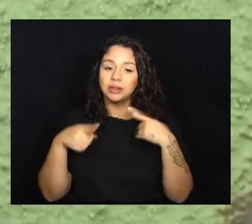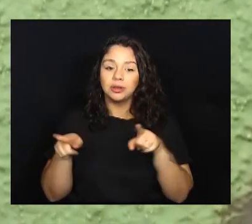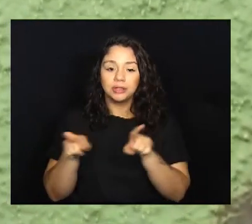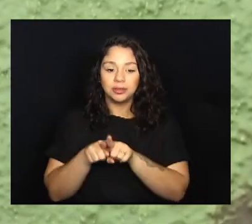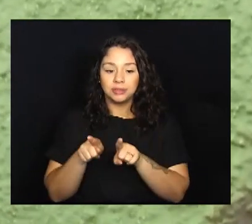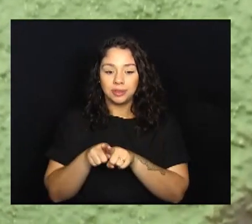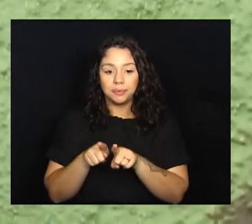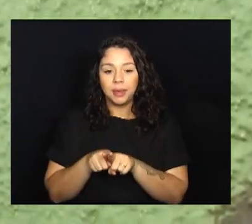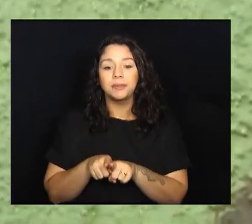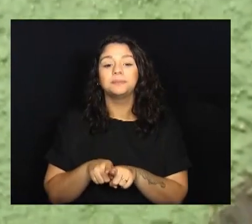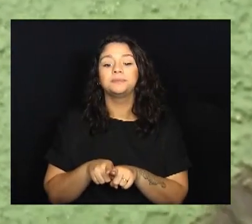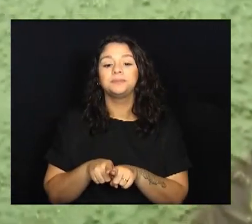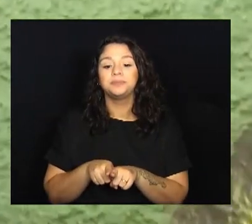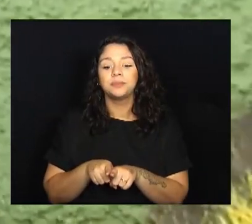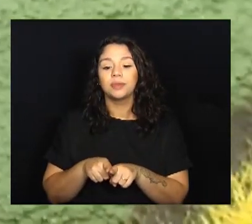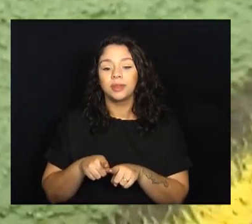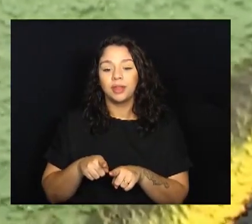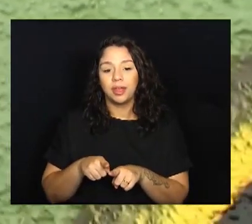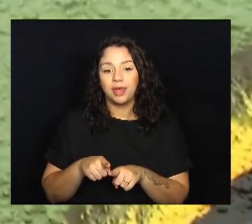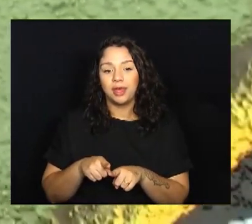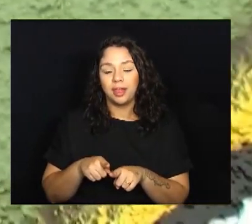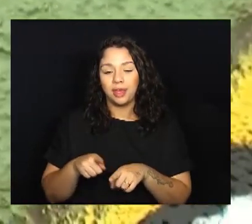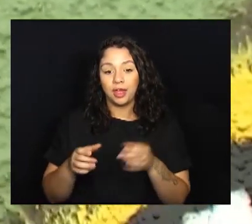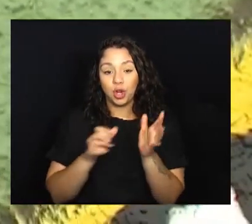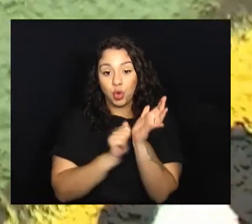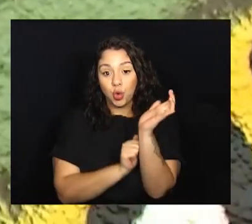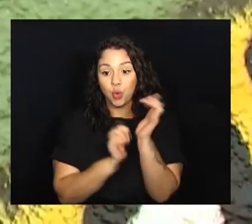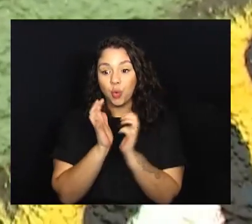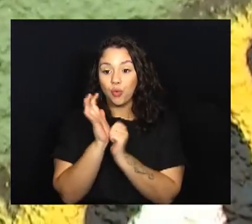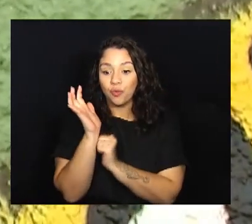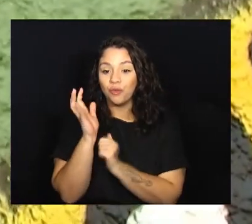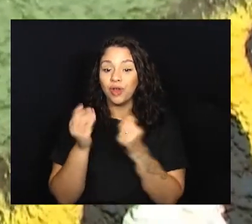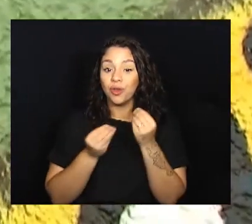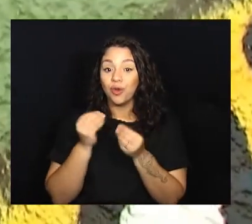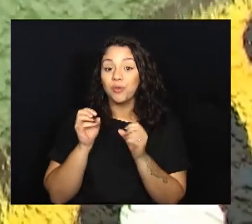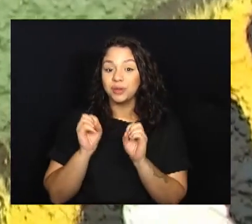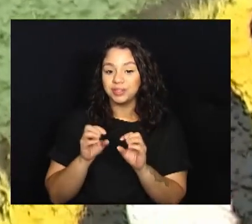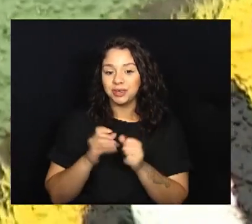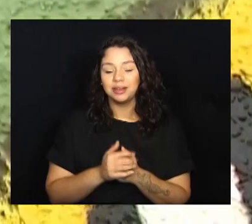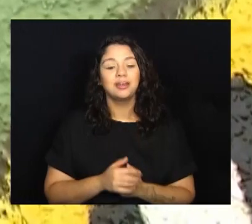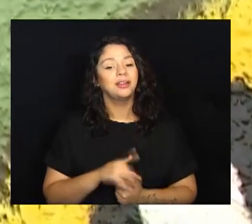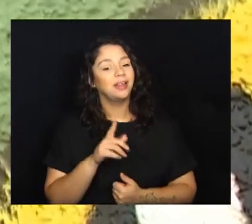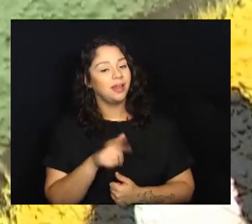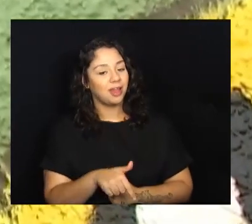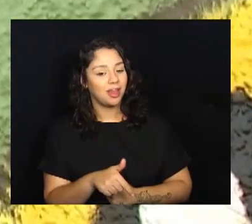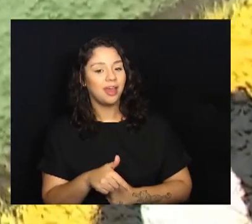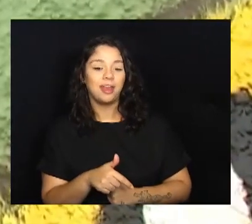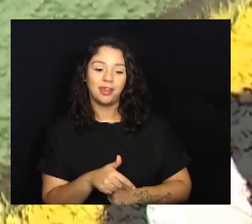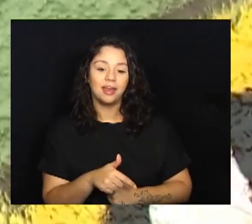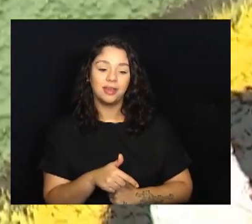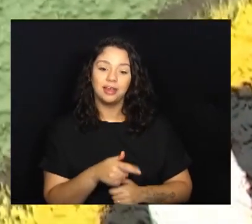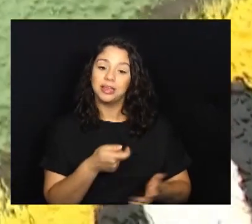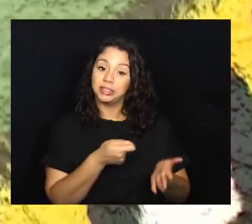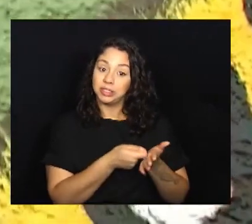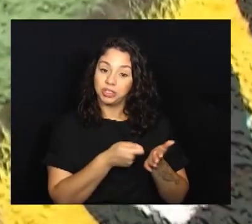vocês conseguem passar isso para eles? É uma exigência, né? Porque o cheiro da tinta, né? A base